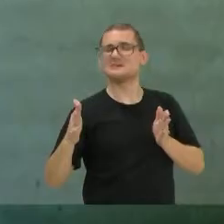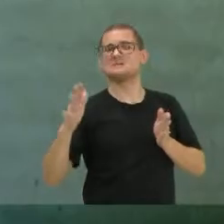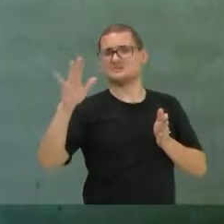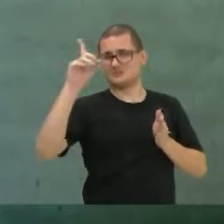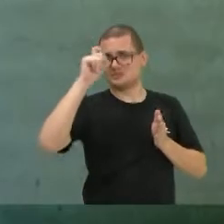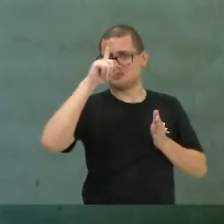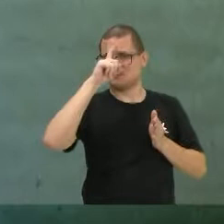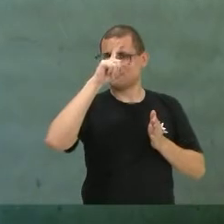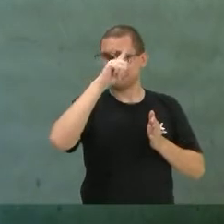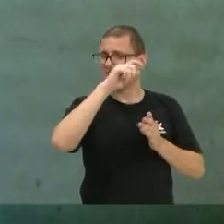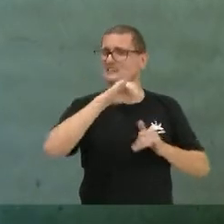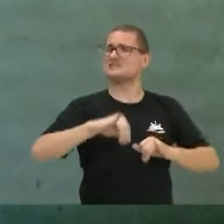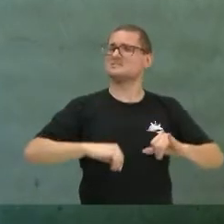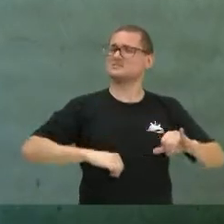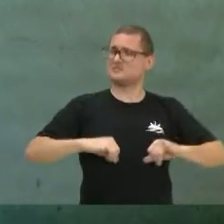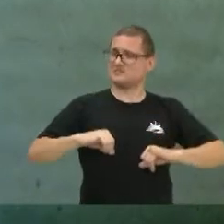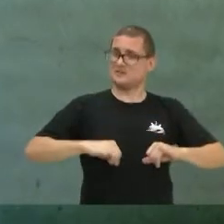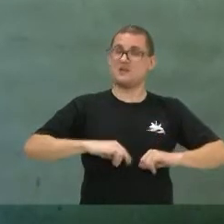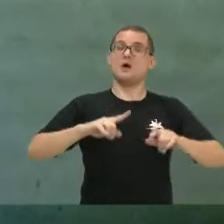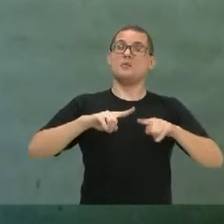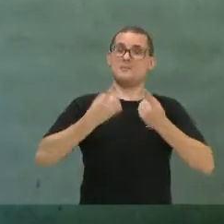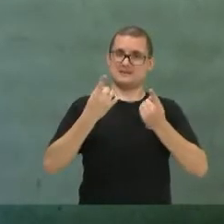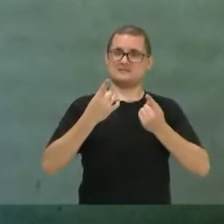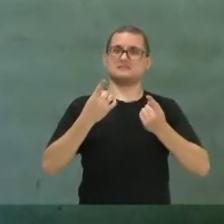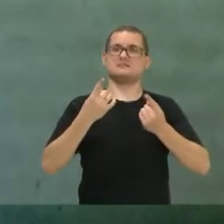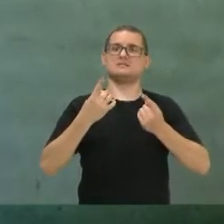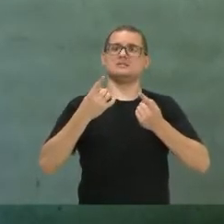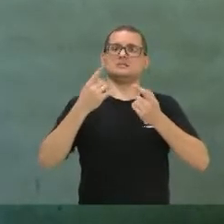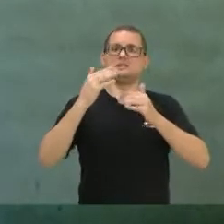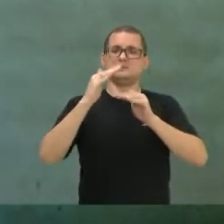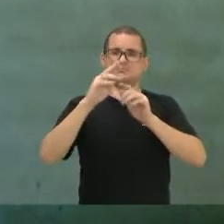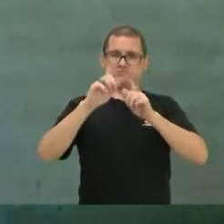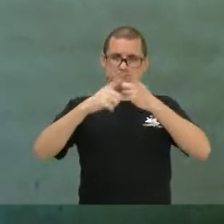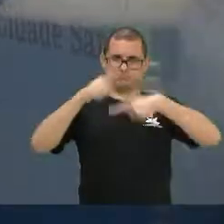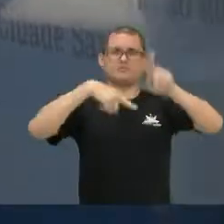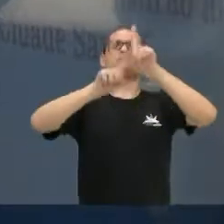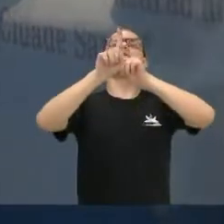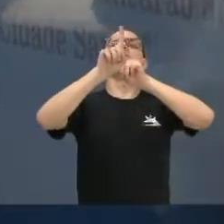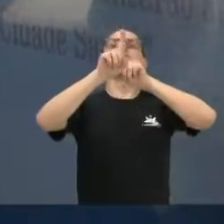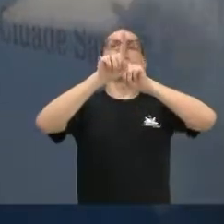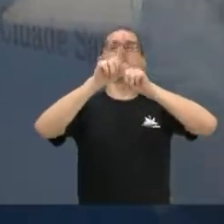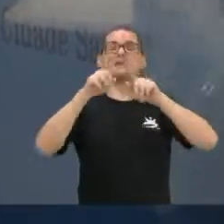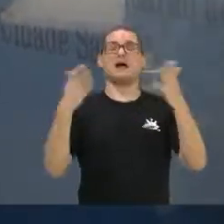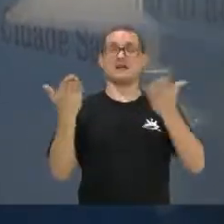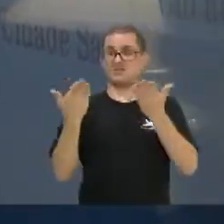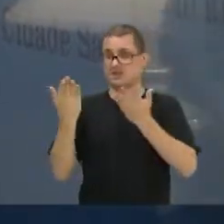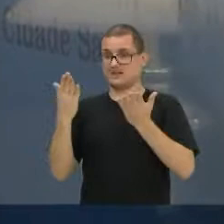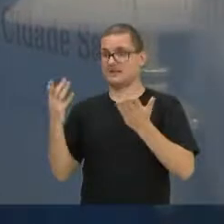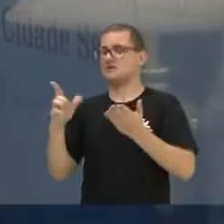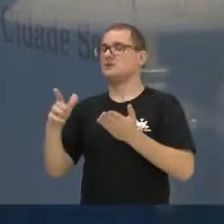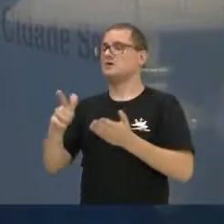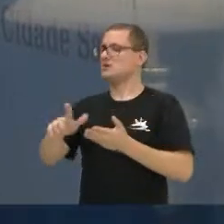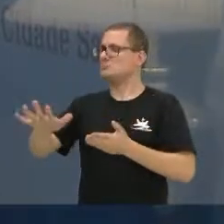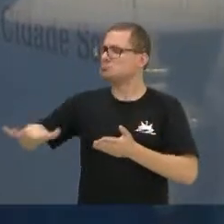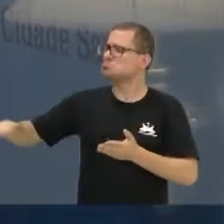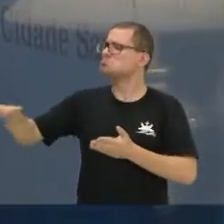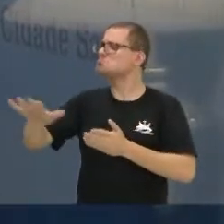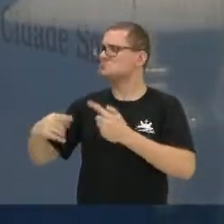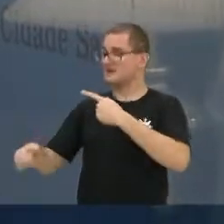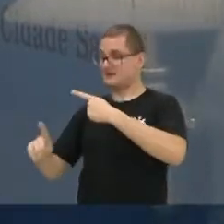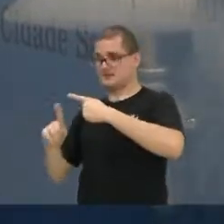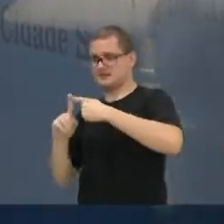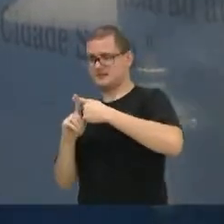mas foi vencido e superado cristãos de agora perseguidos e em tempos